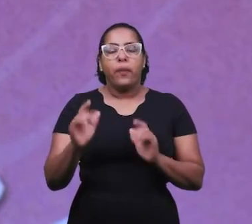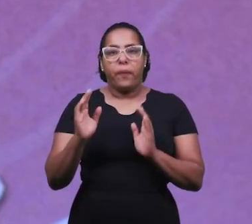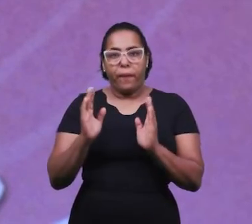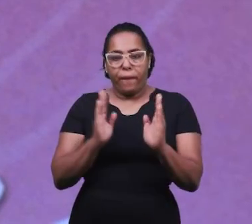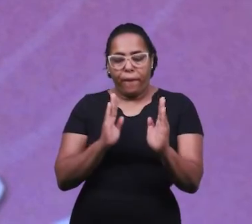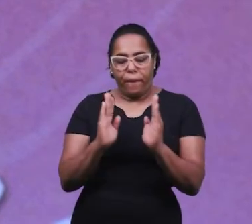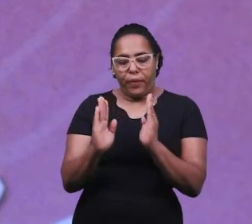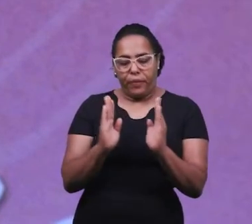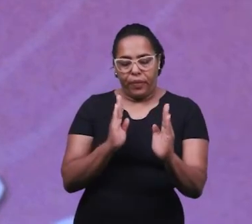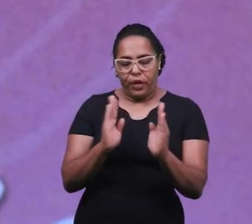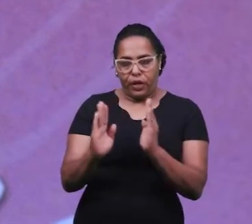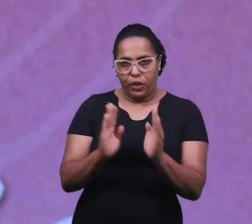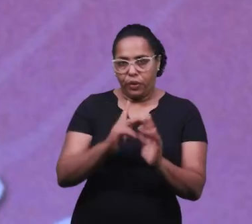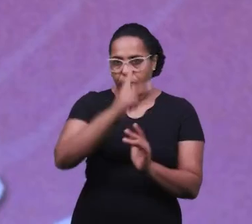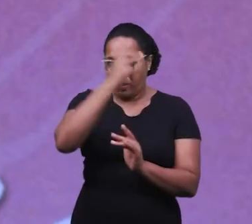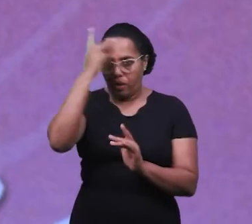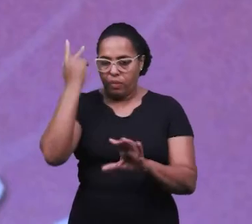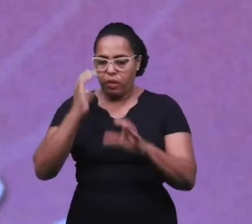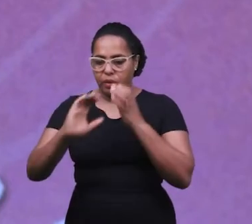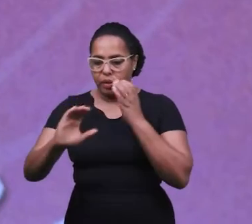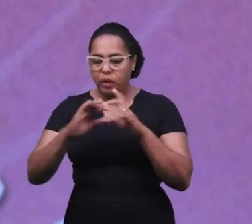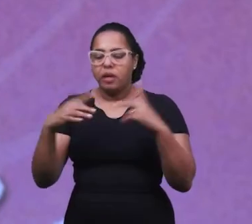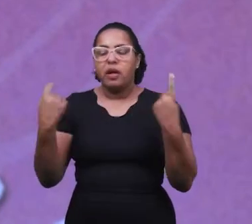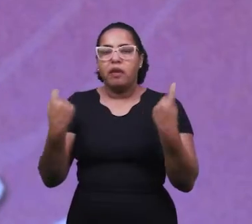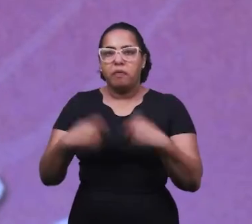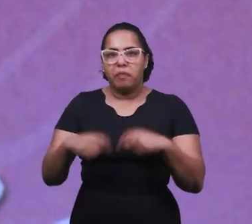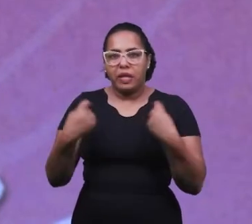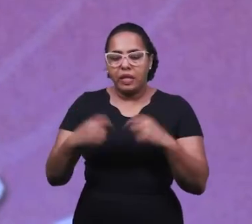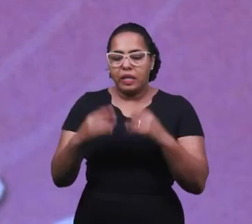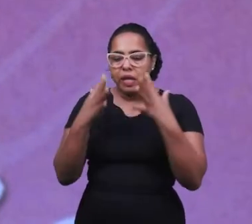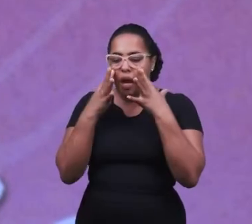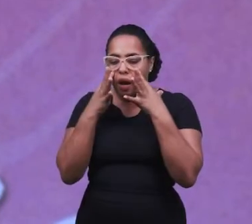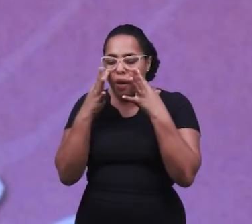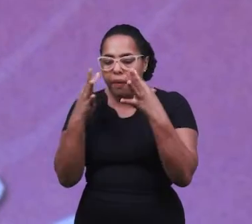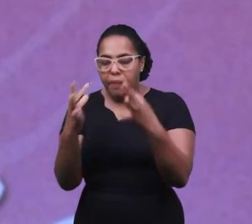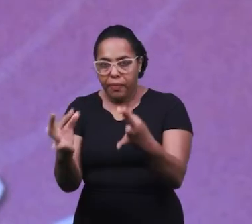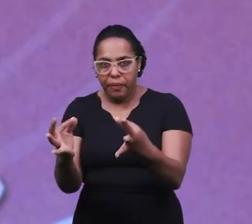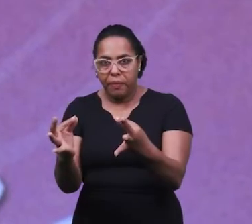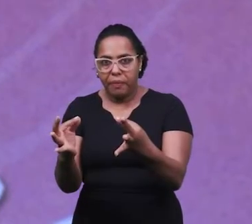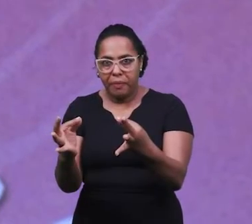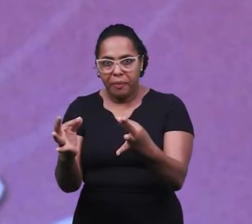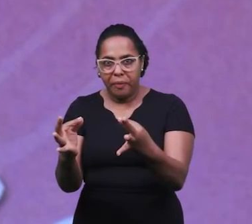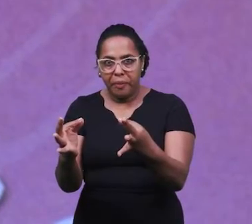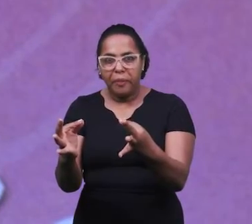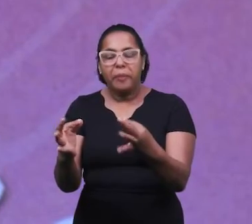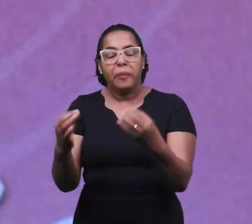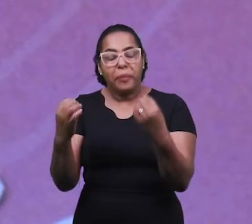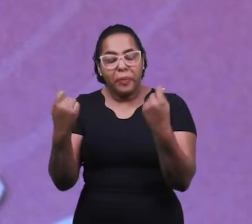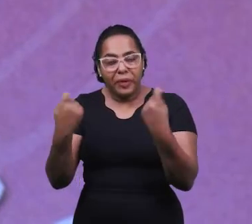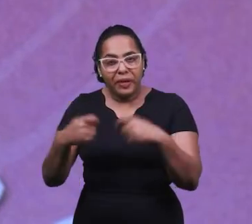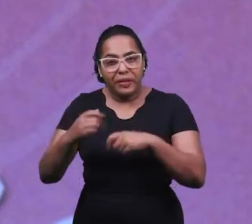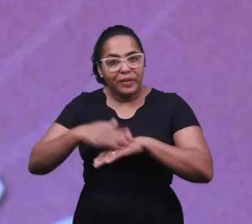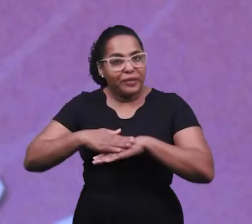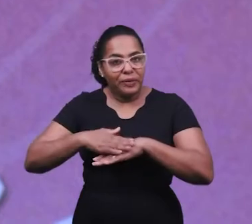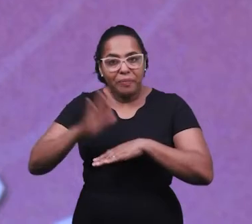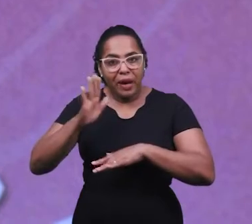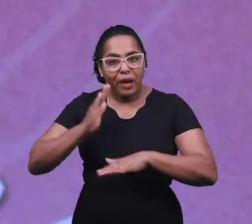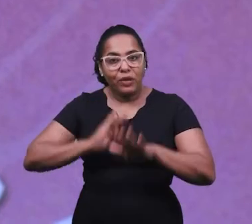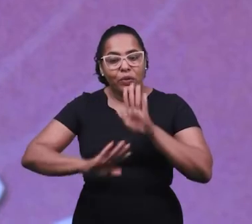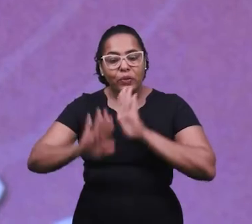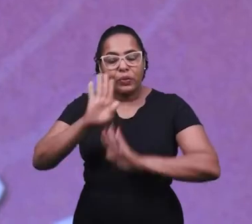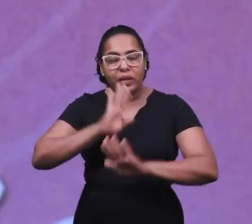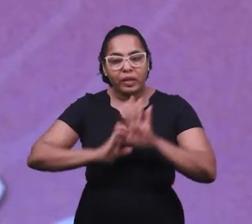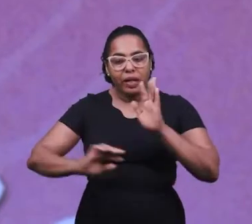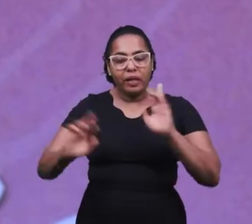considerado um momento onde o cantor precisa de mais atenção, mais cuidado